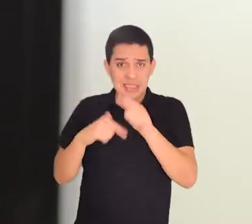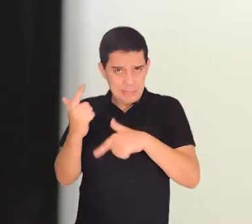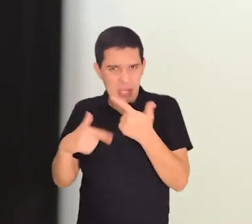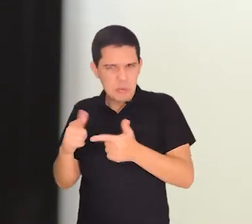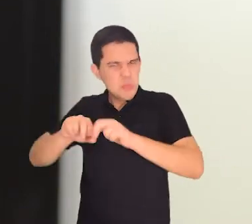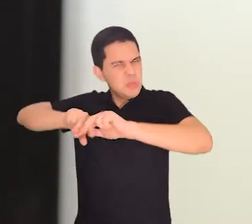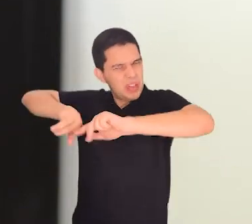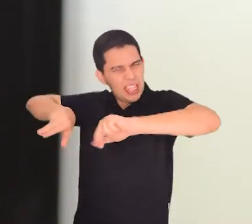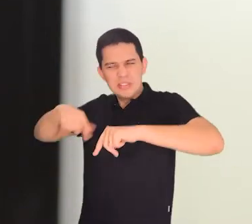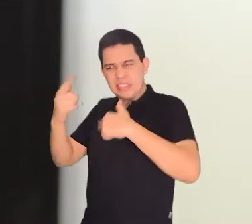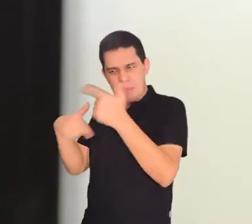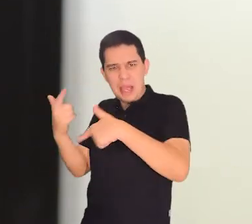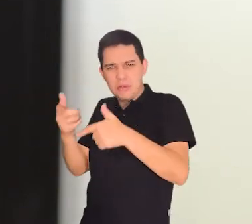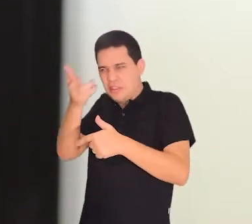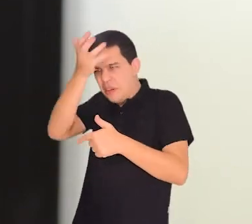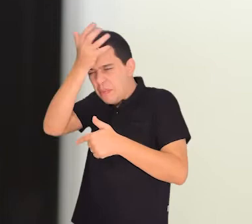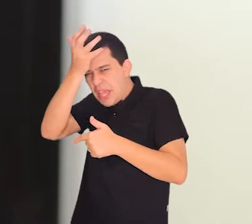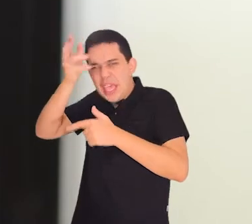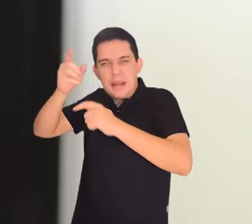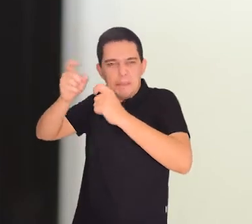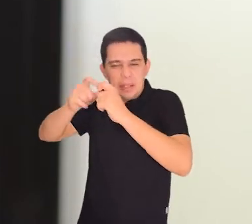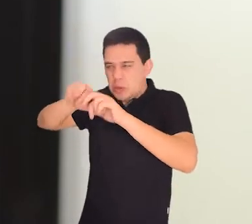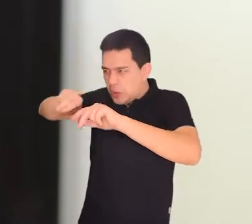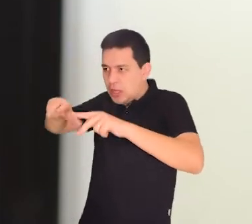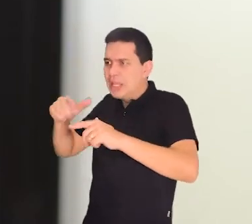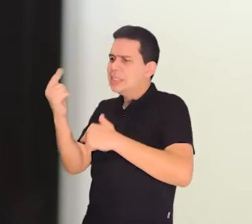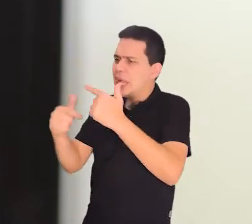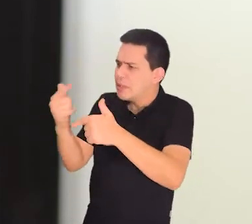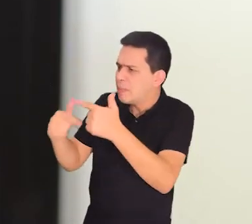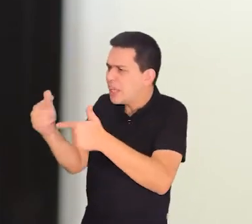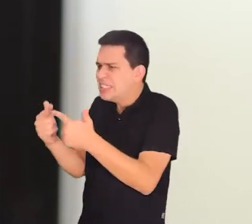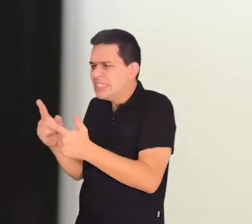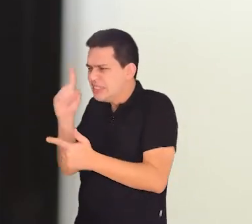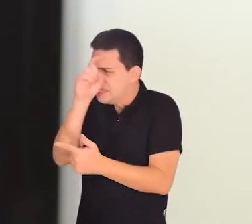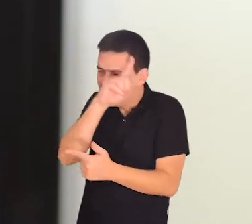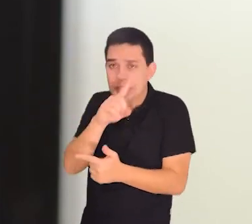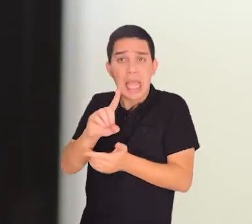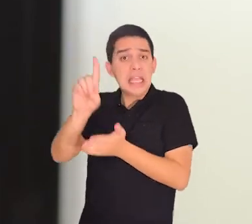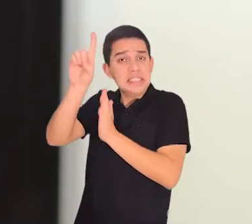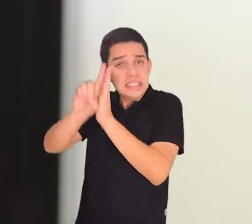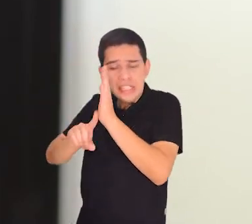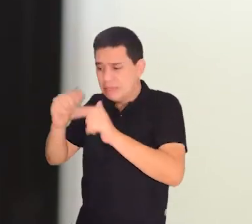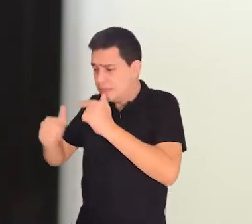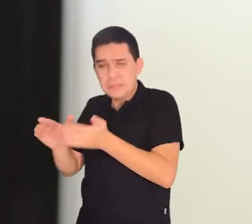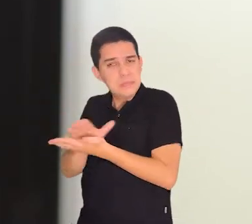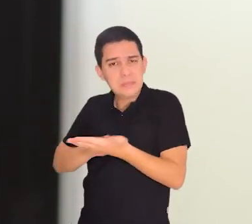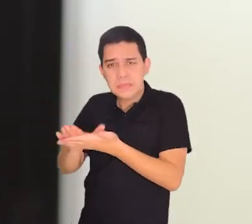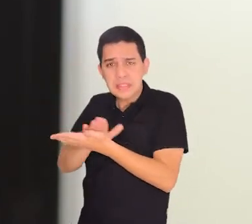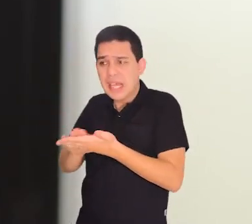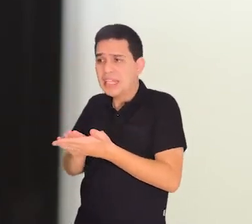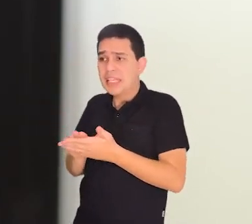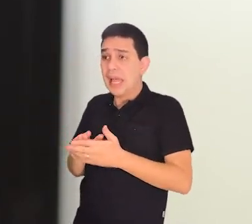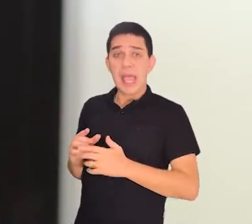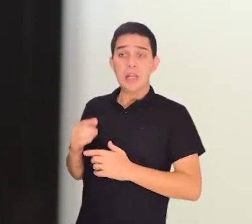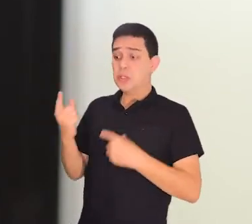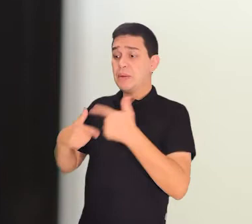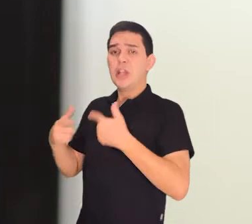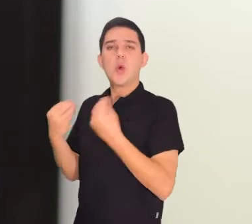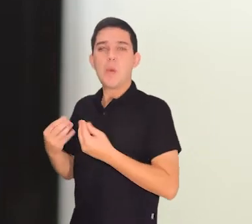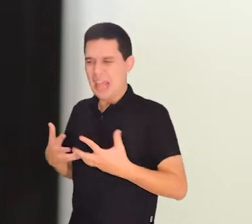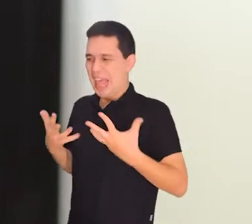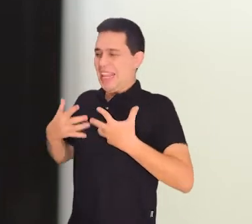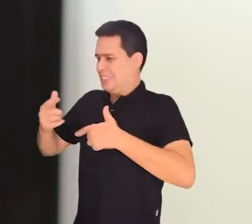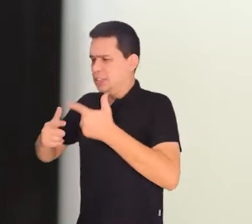em condições assim, sem essa garantia de direitos trabalhistas. Isso reflete diretamente na prestação do serviço